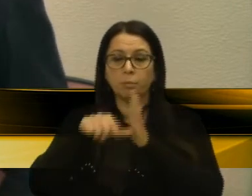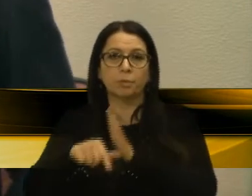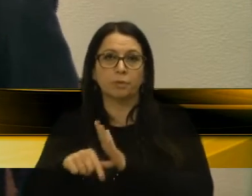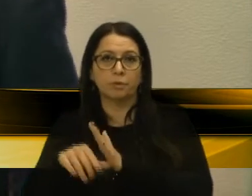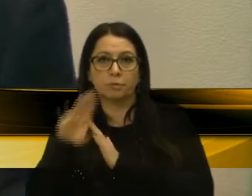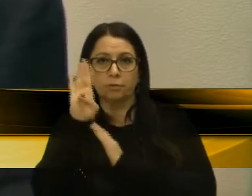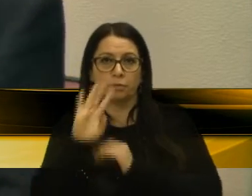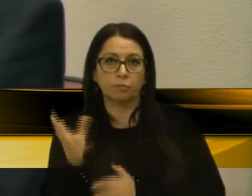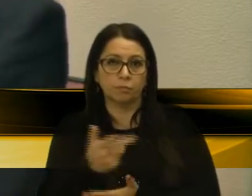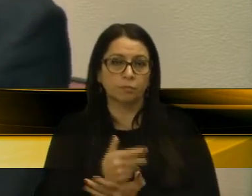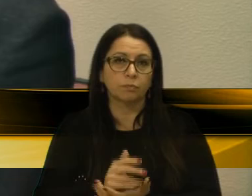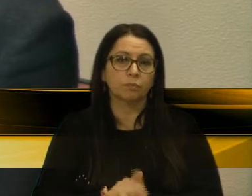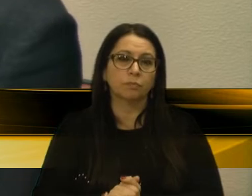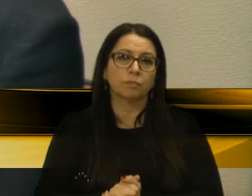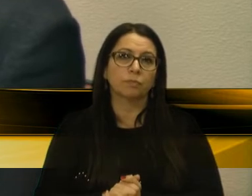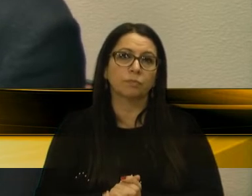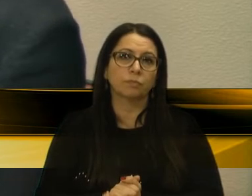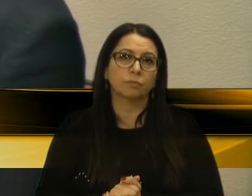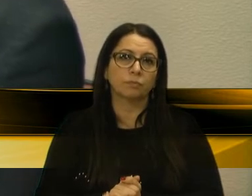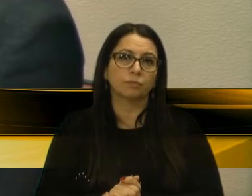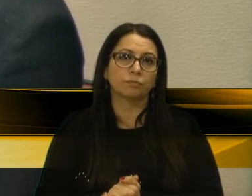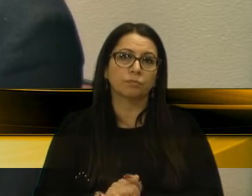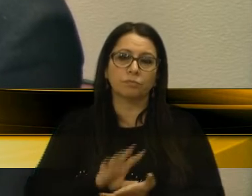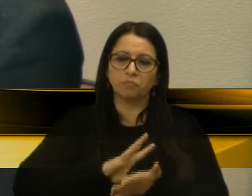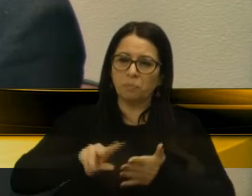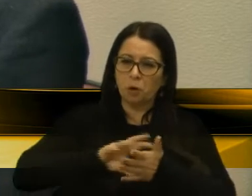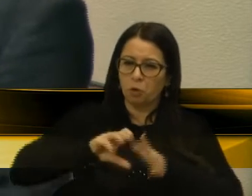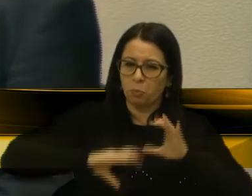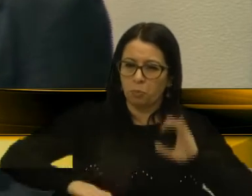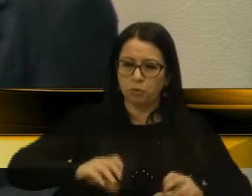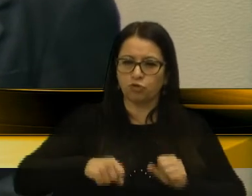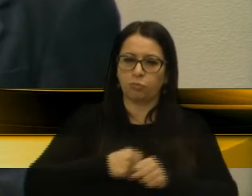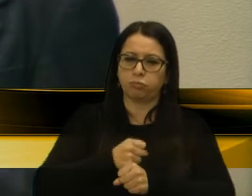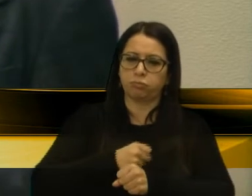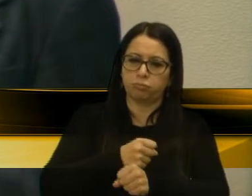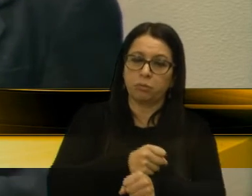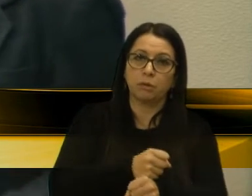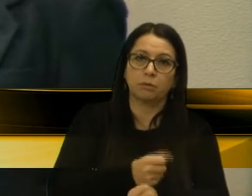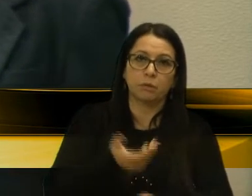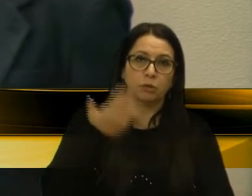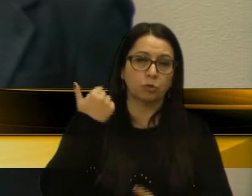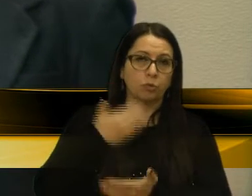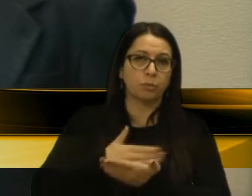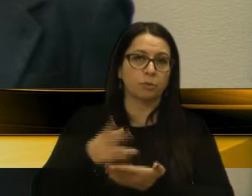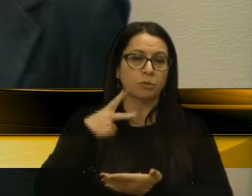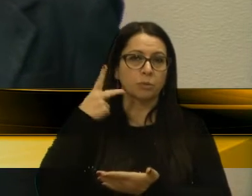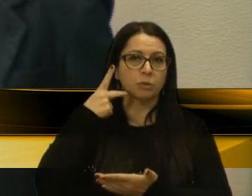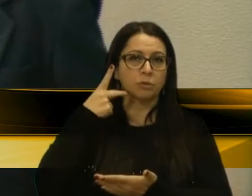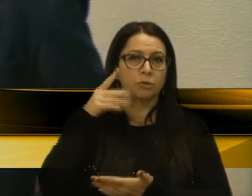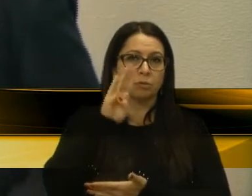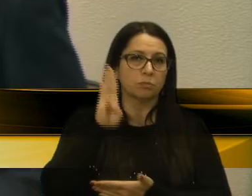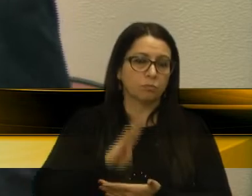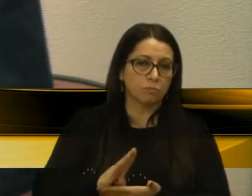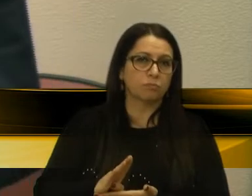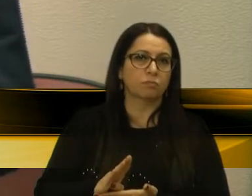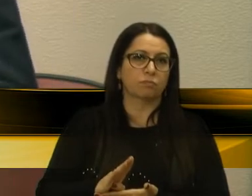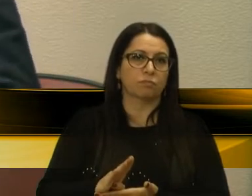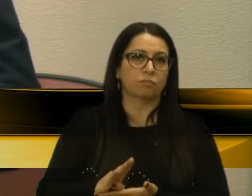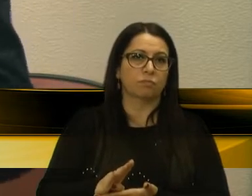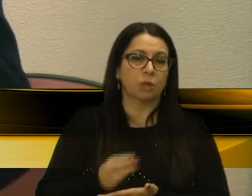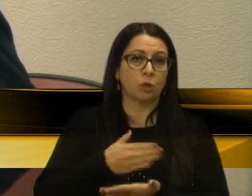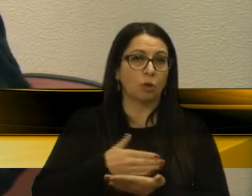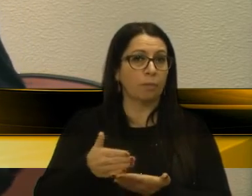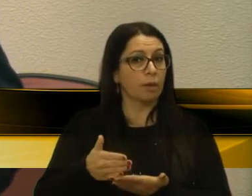nível nacional. Aquela corrupção que vem de anos, talvez, desde que iniciou a política no nosso Brasil,